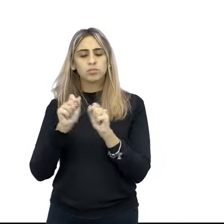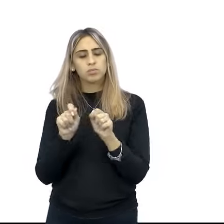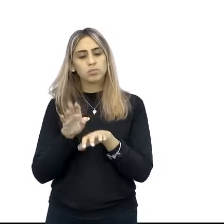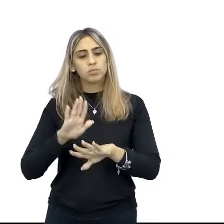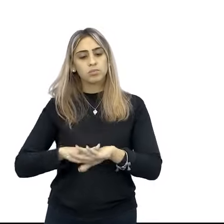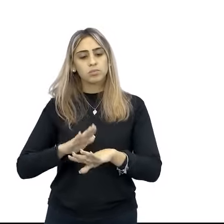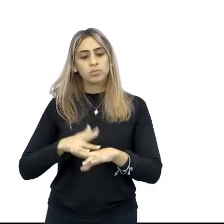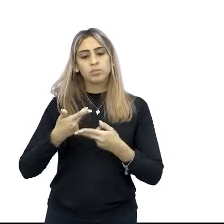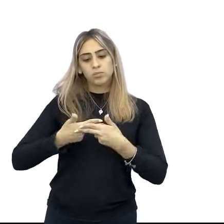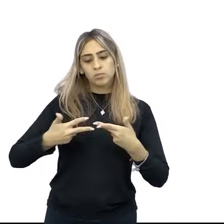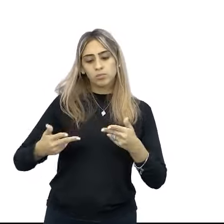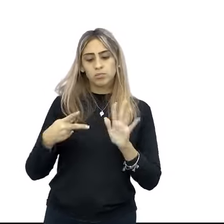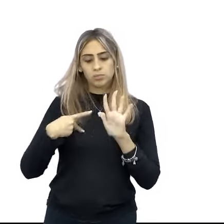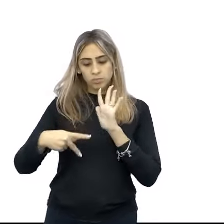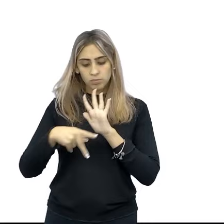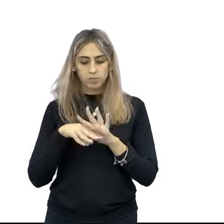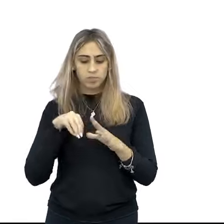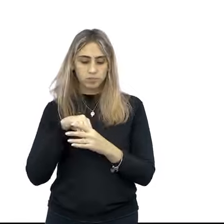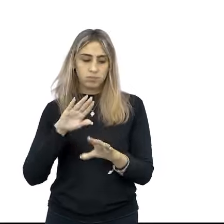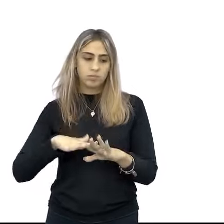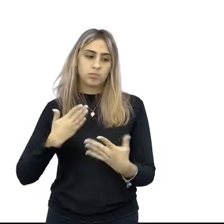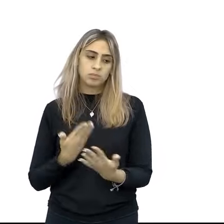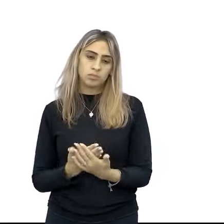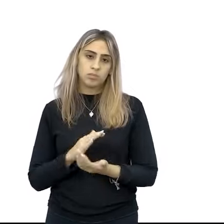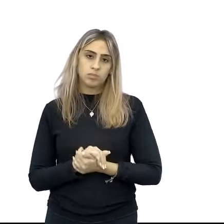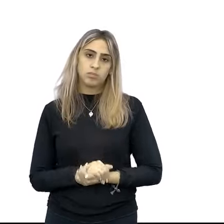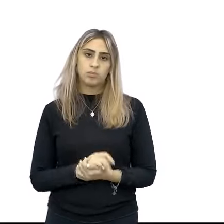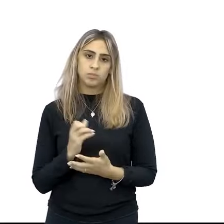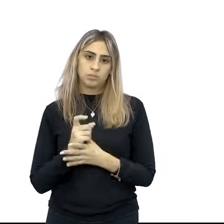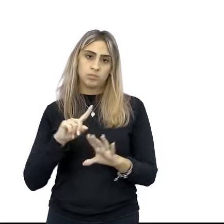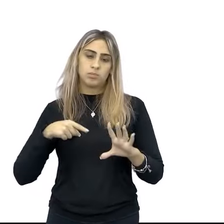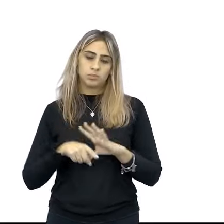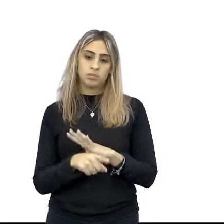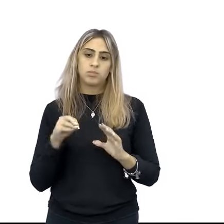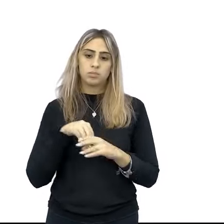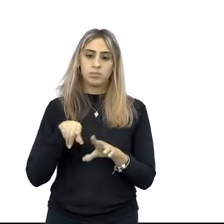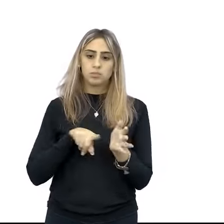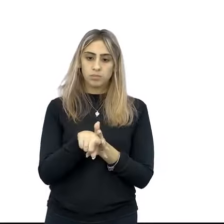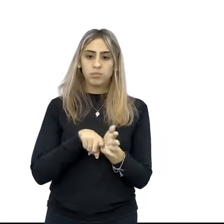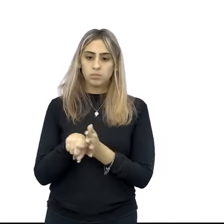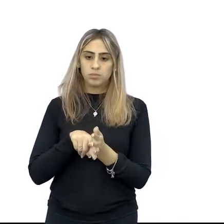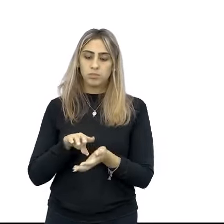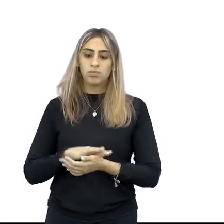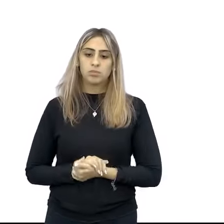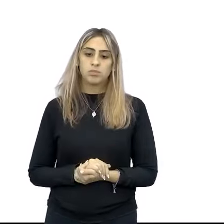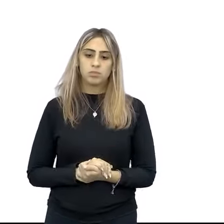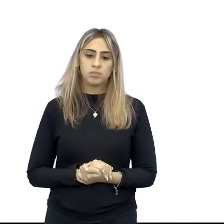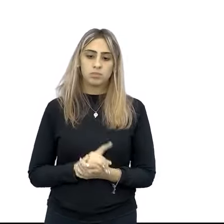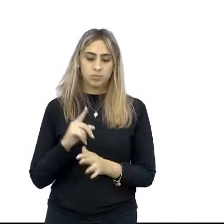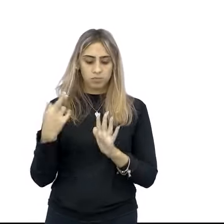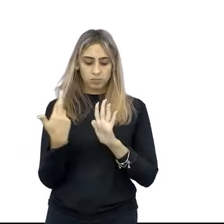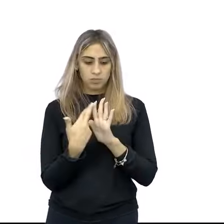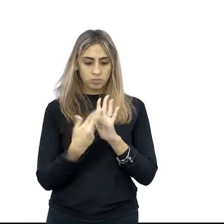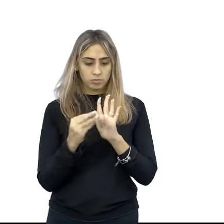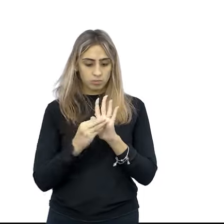né, instrumentos aí da própria escola que aprofundem essa análise. Então, esses registros